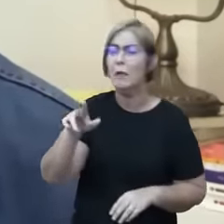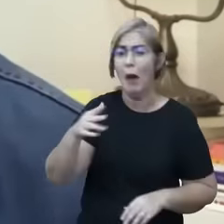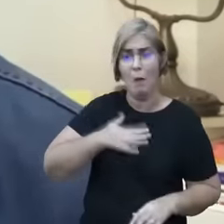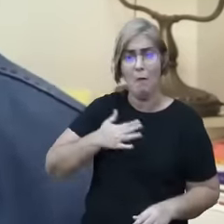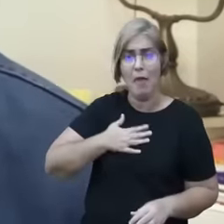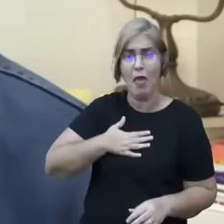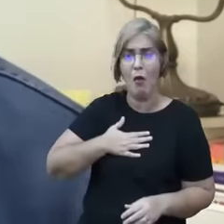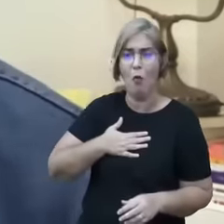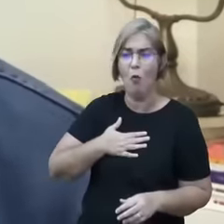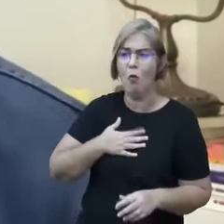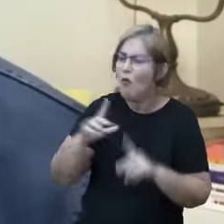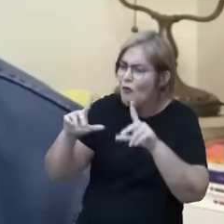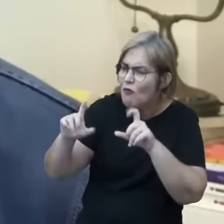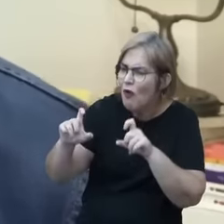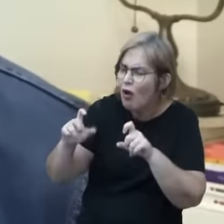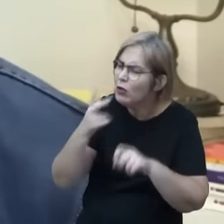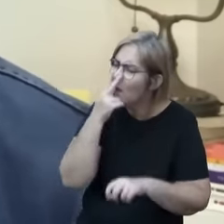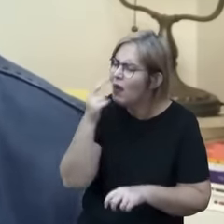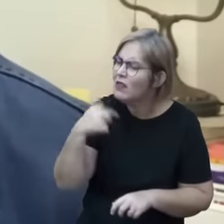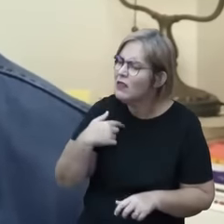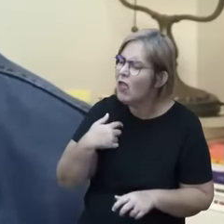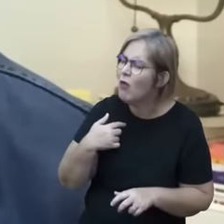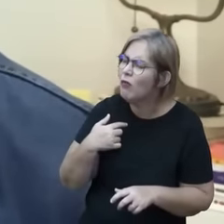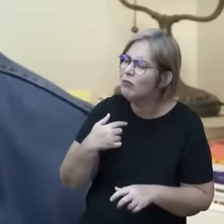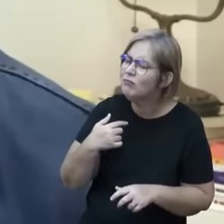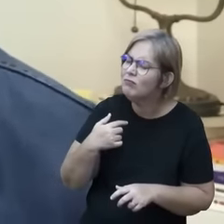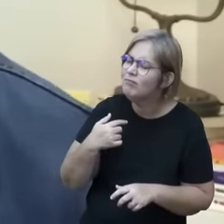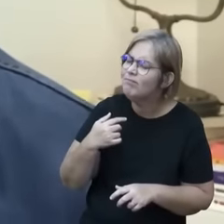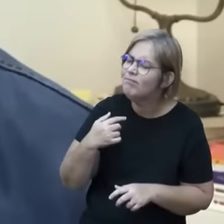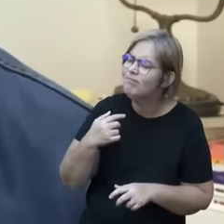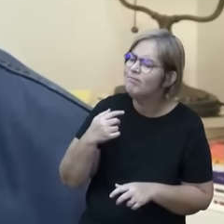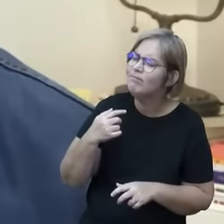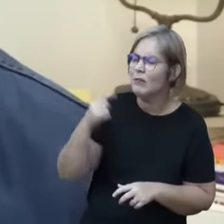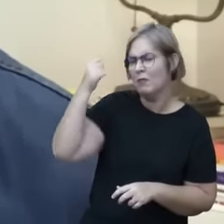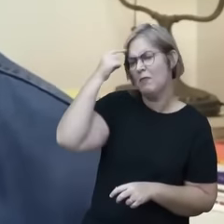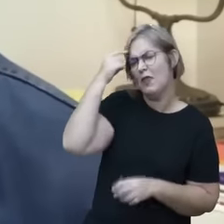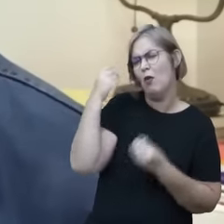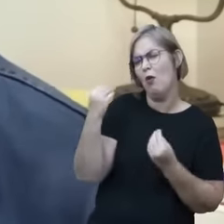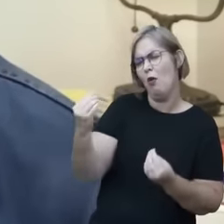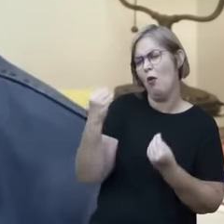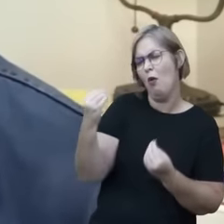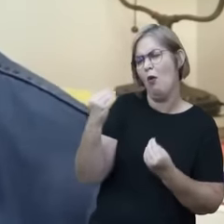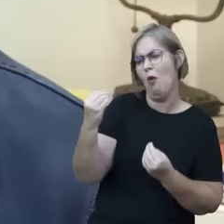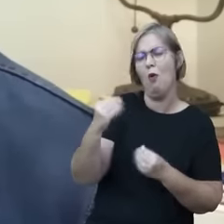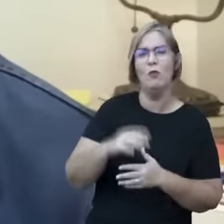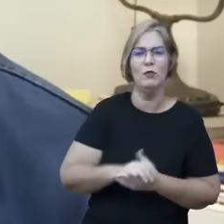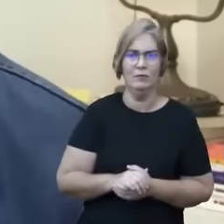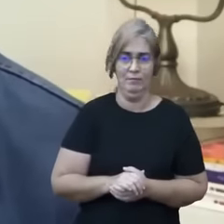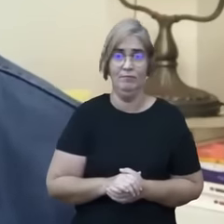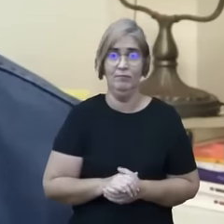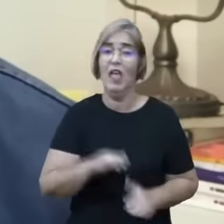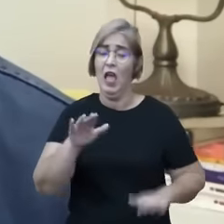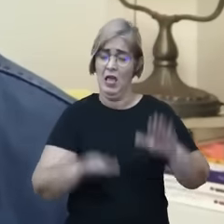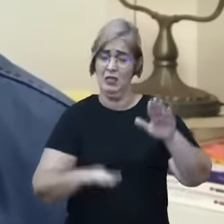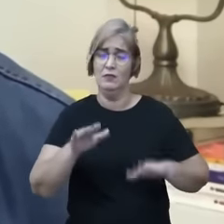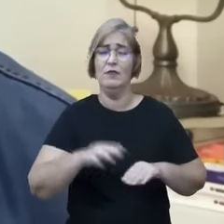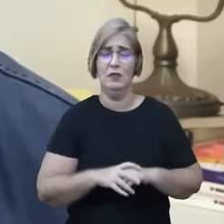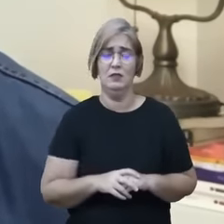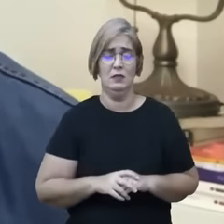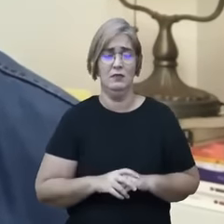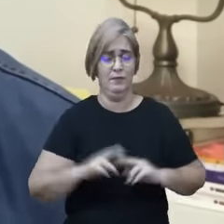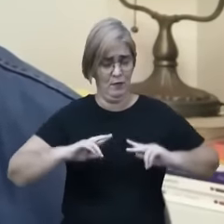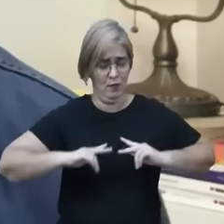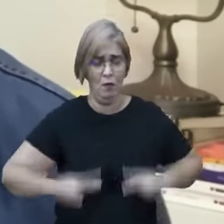fotos também é o absurdo. Chega o dia em que o homem constata ou diz que tem 30